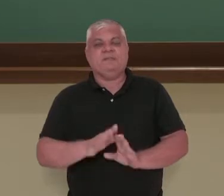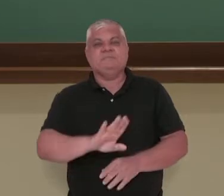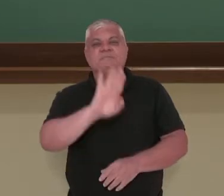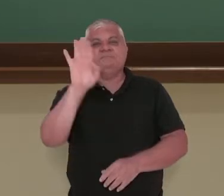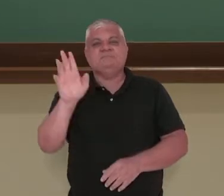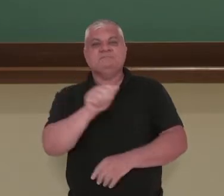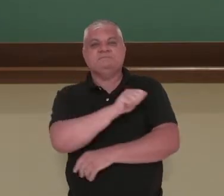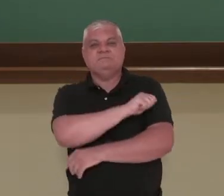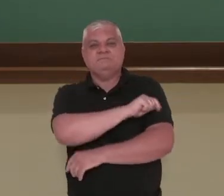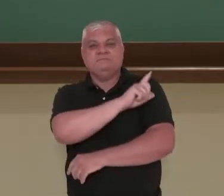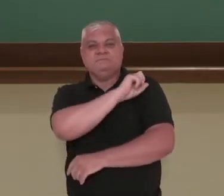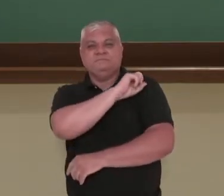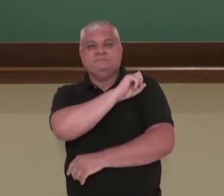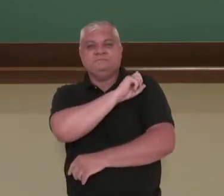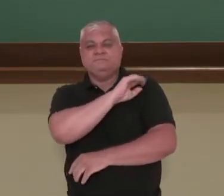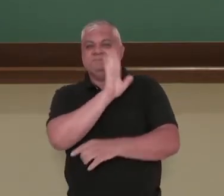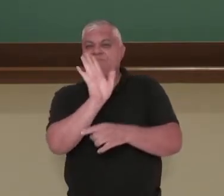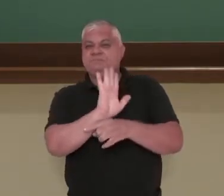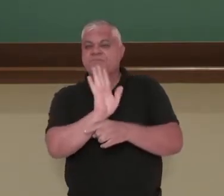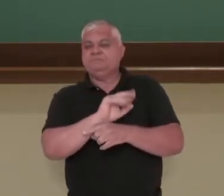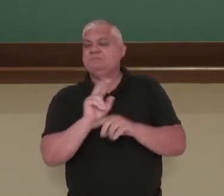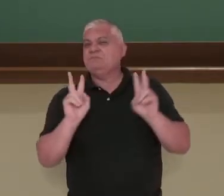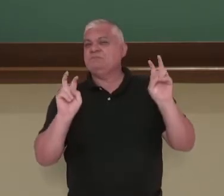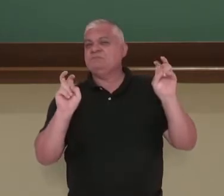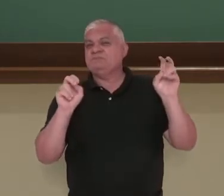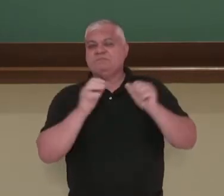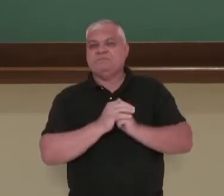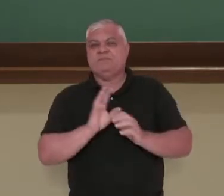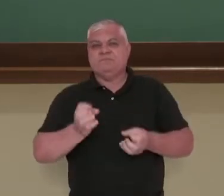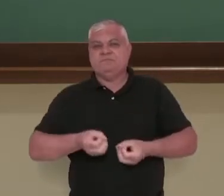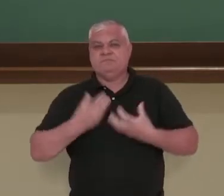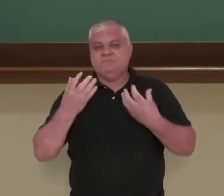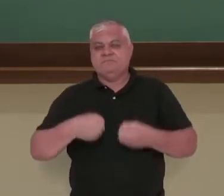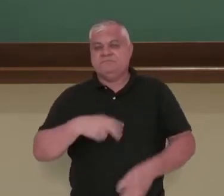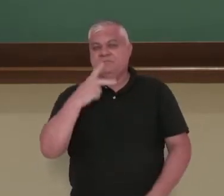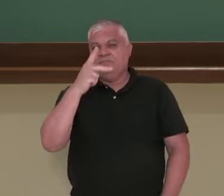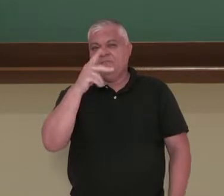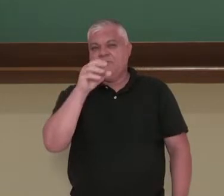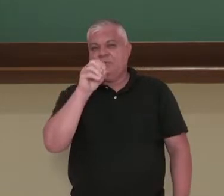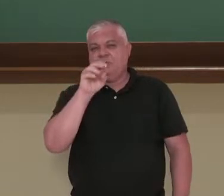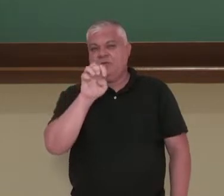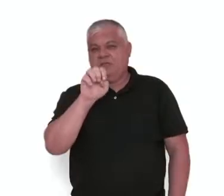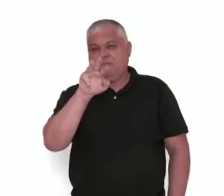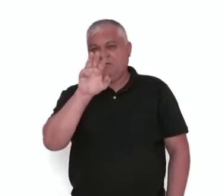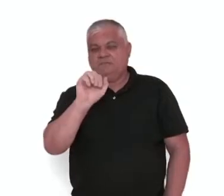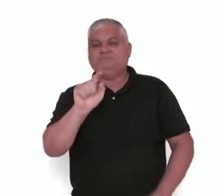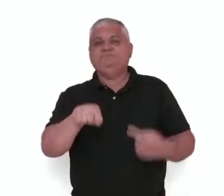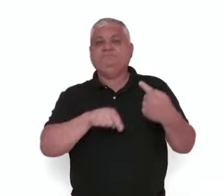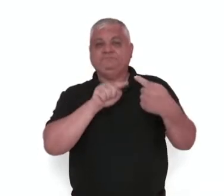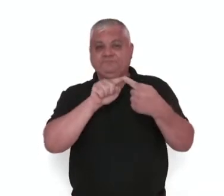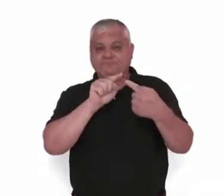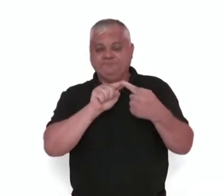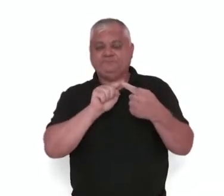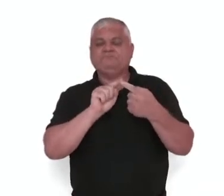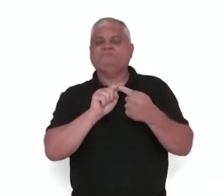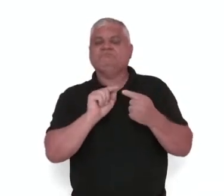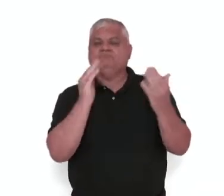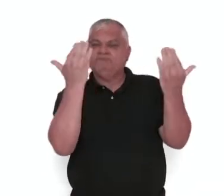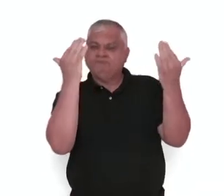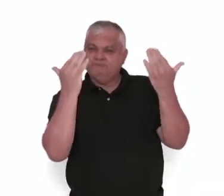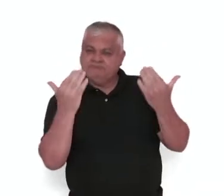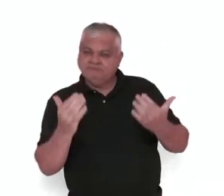Olá, estudantes da primeira série. Nesse vídeo vamos falar sobre poemas. Objetivos: analisar um poema considerando